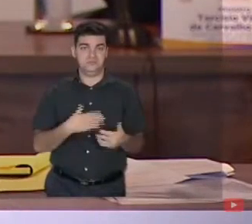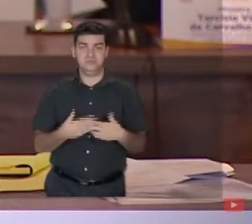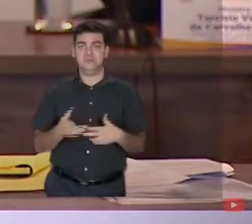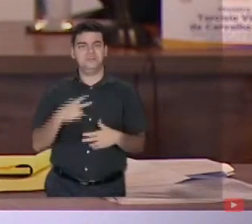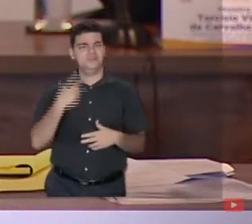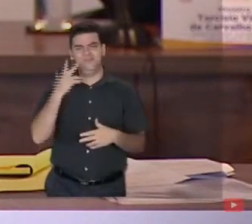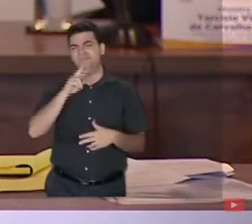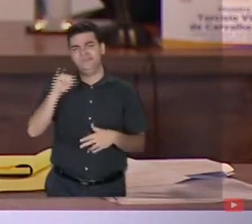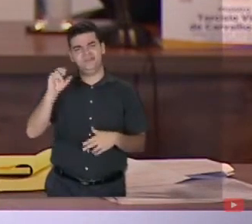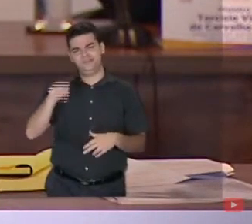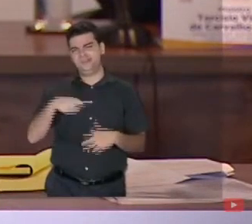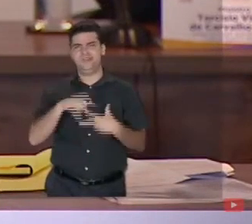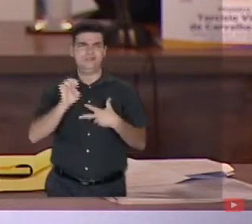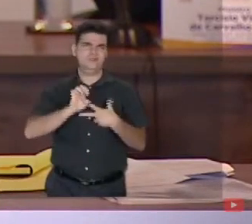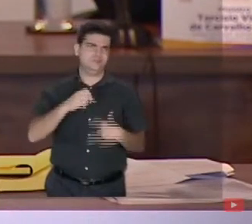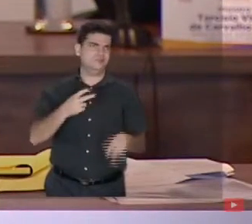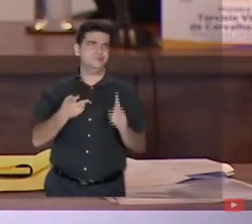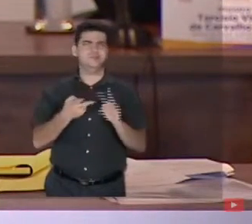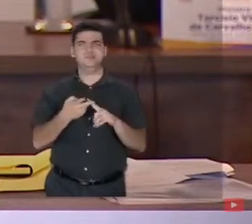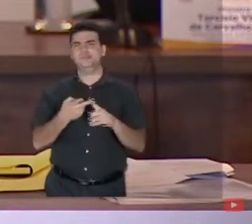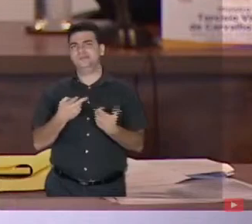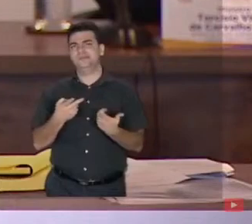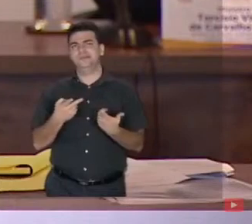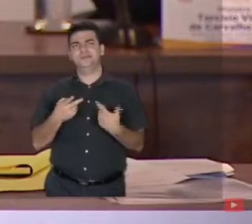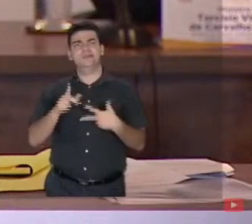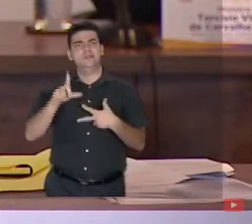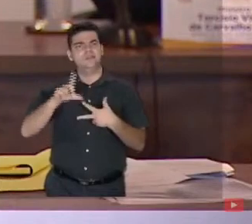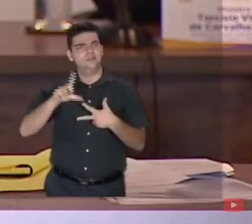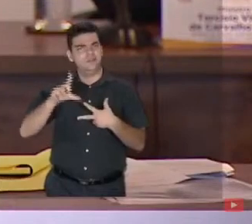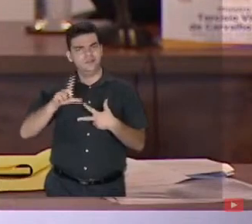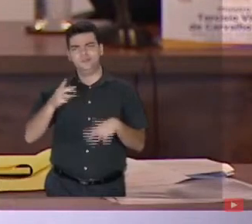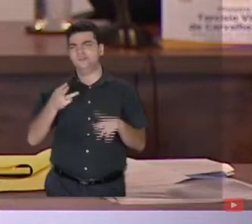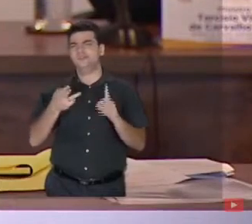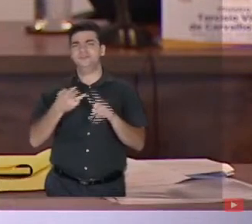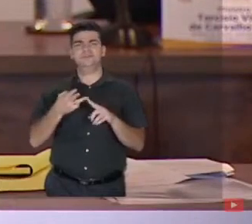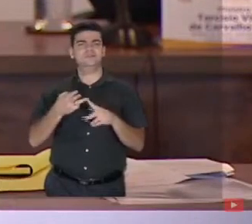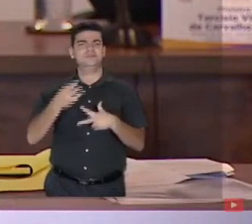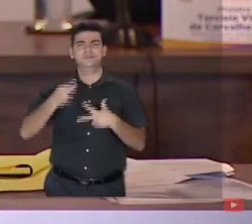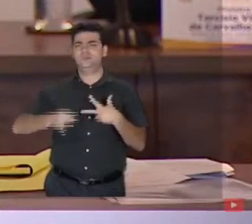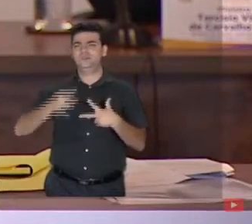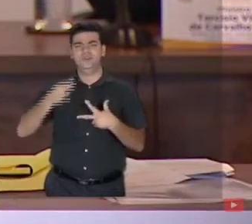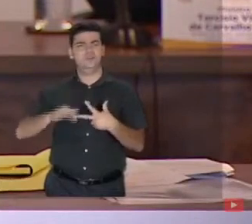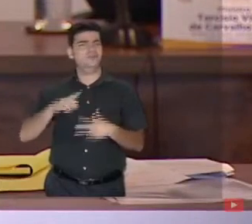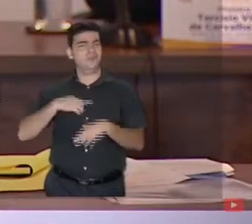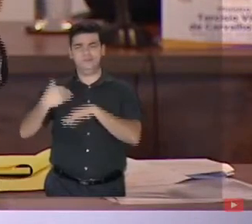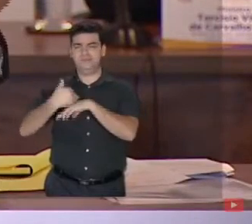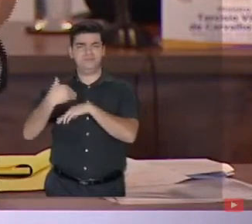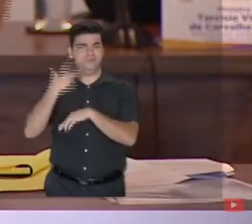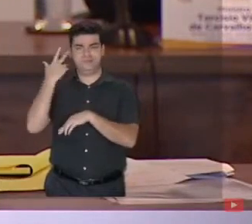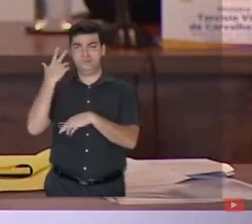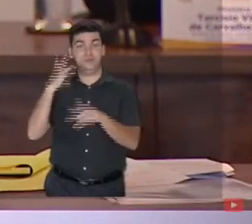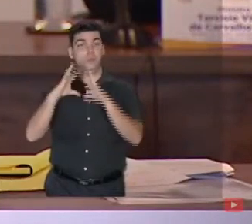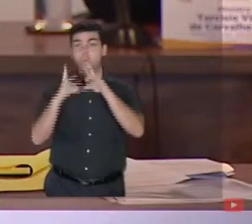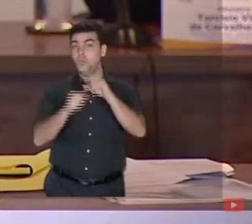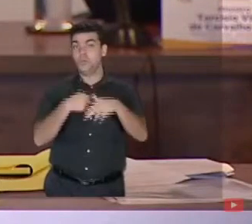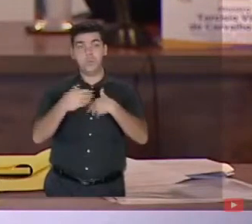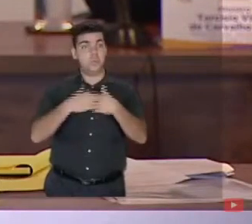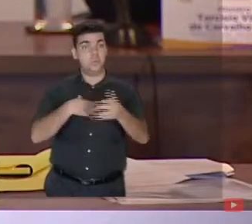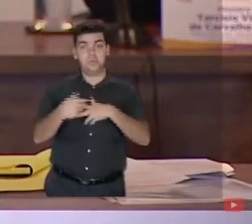frequentemente sofre ataques. O executivo sofre ataques, o legislativo sofre ataques, o judiciário sofre ataques e no